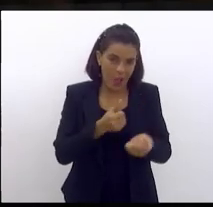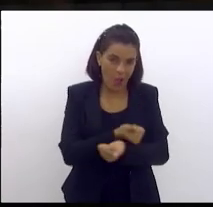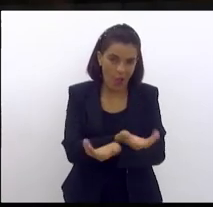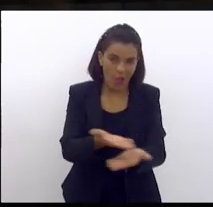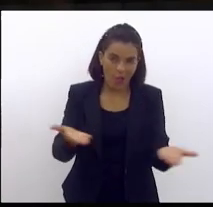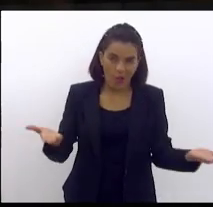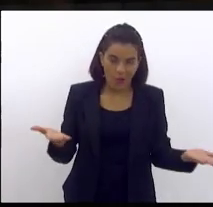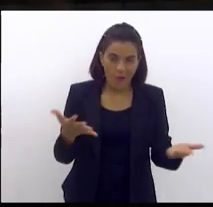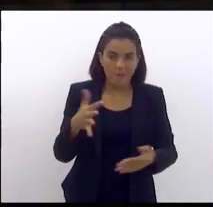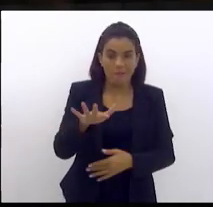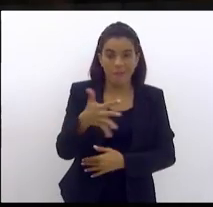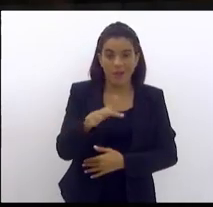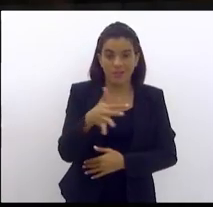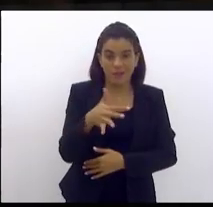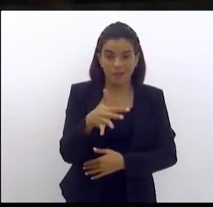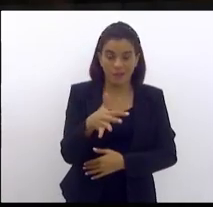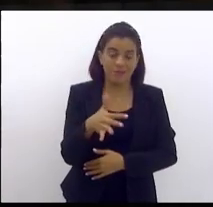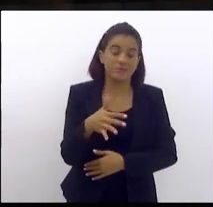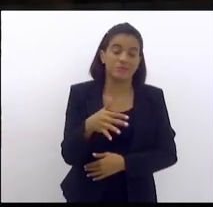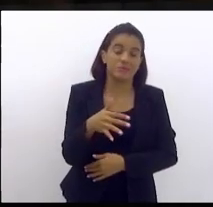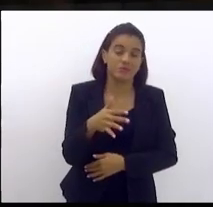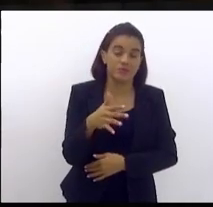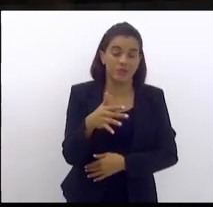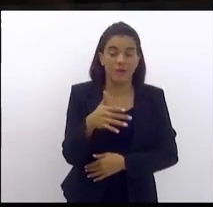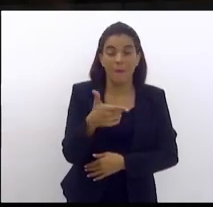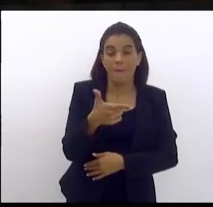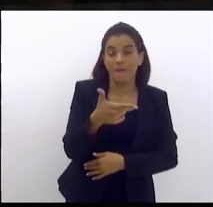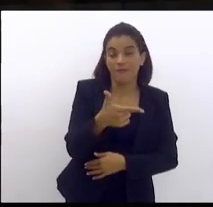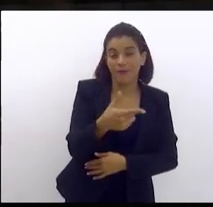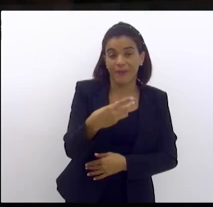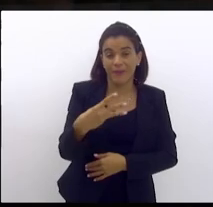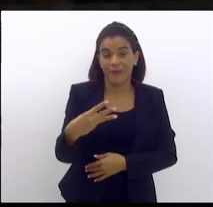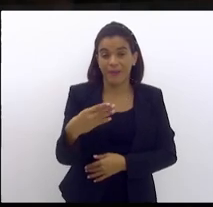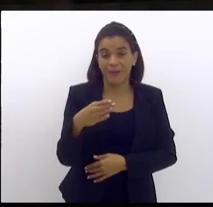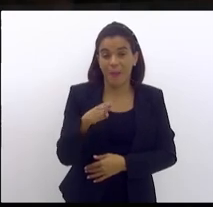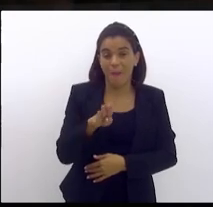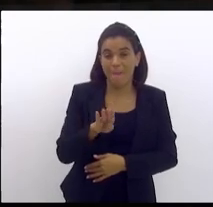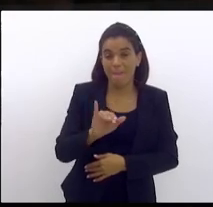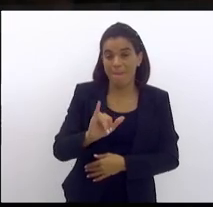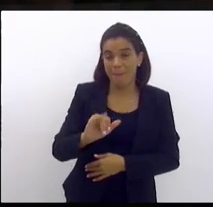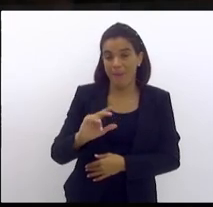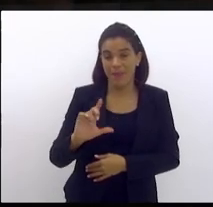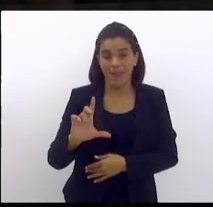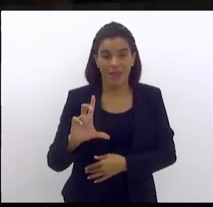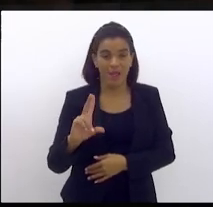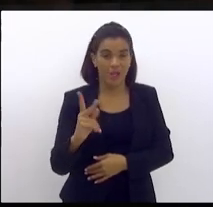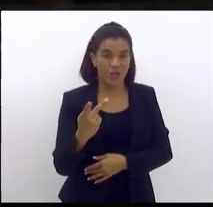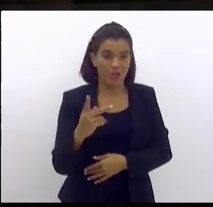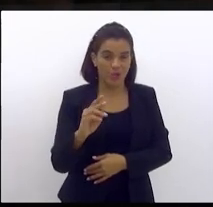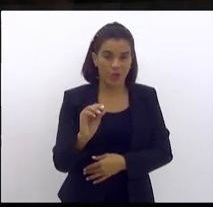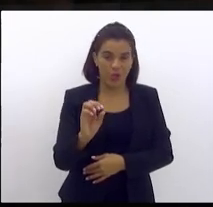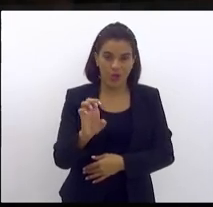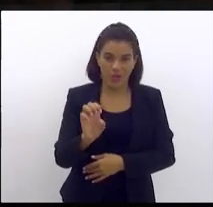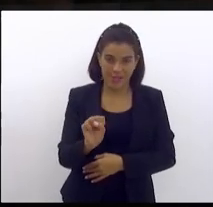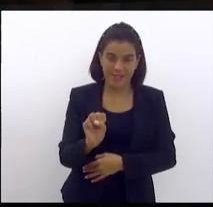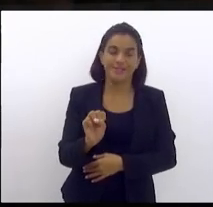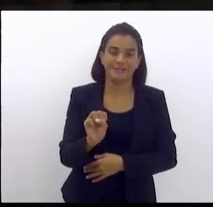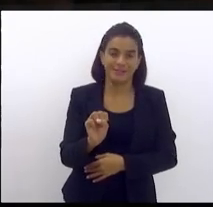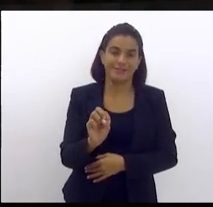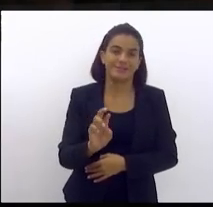chega a 23 bilhões deais no estado do Rio de